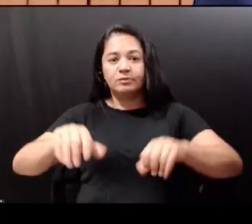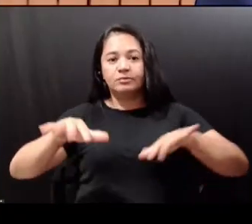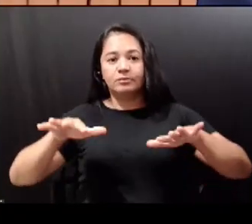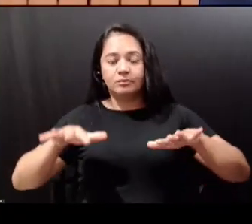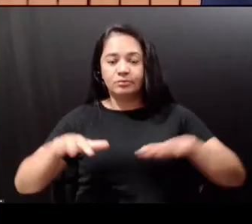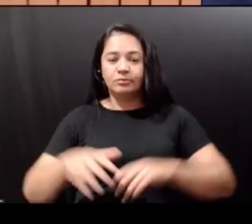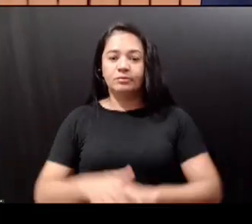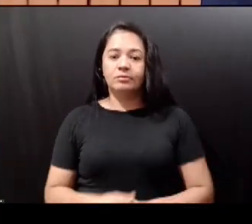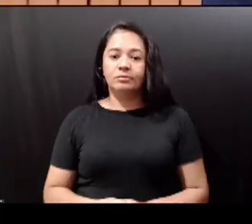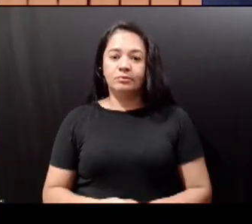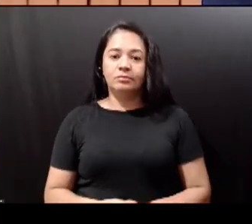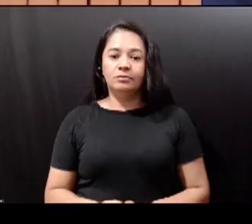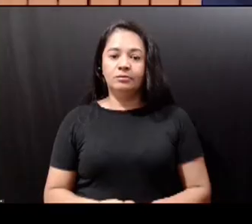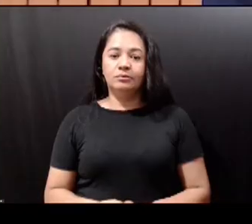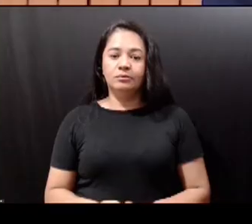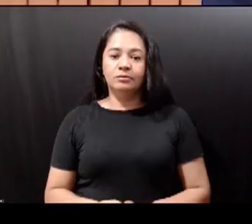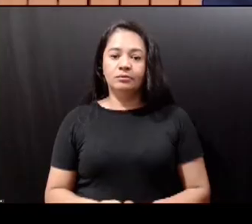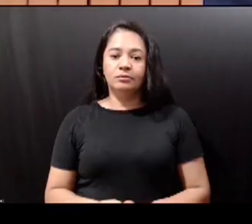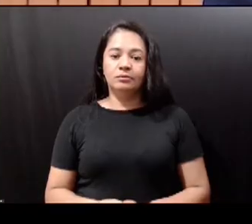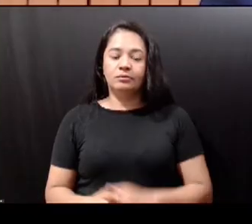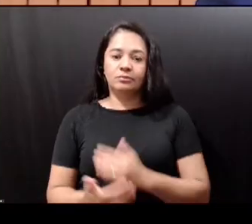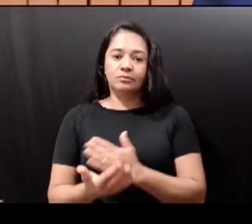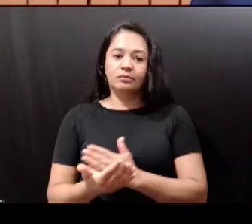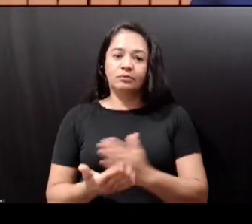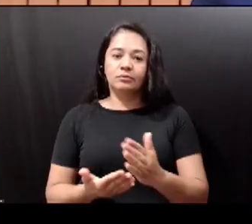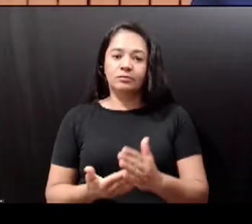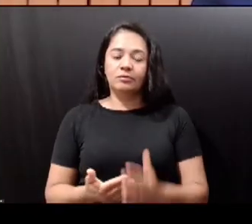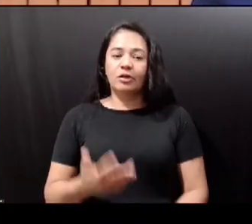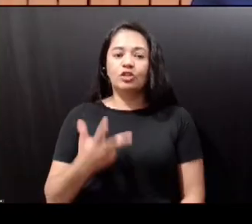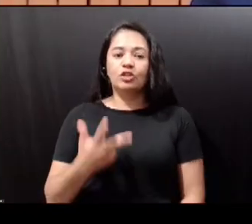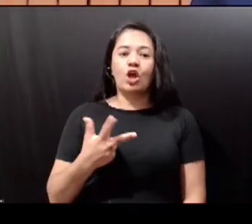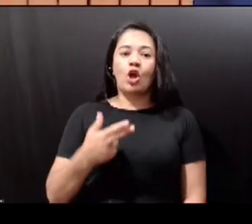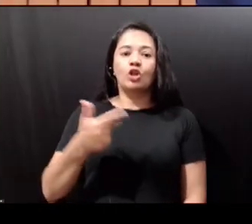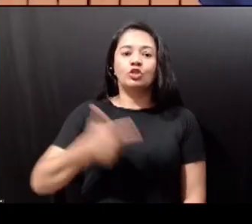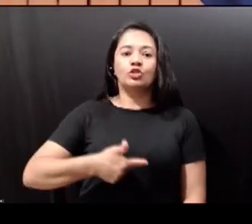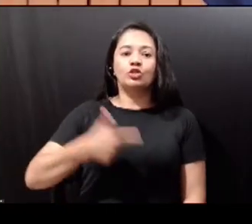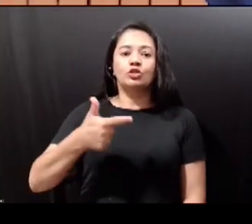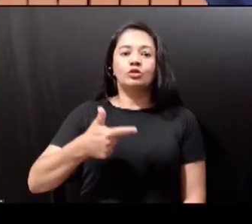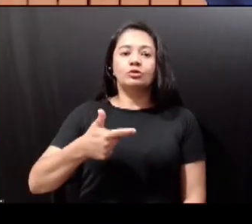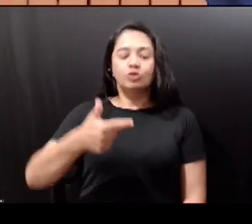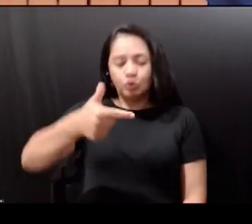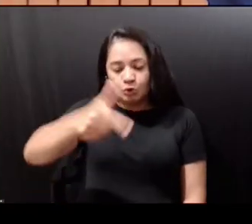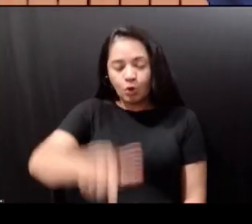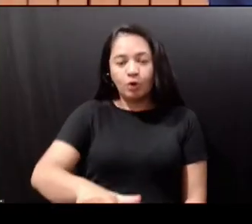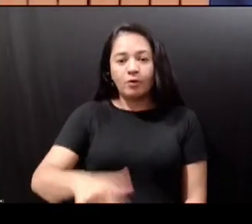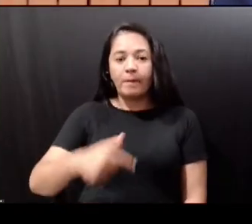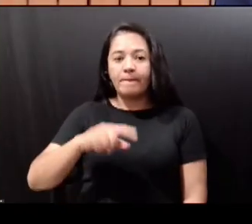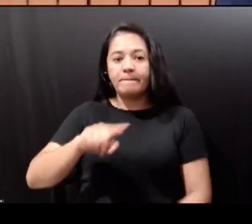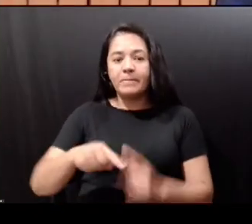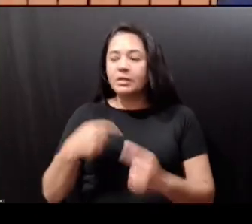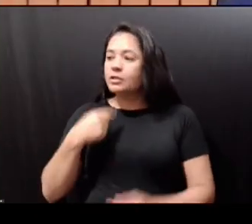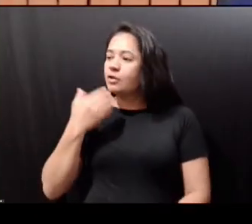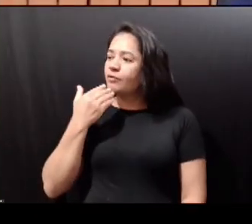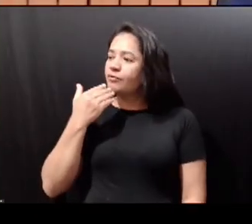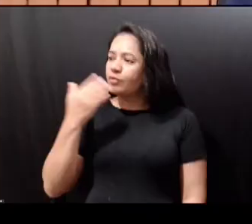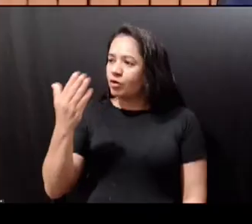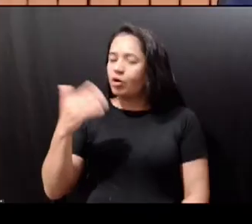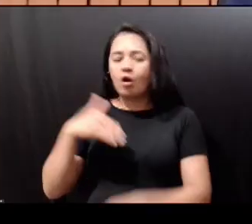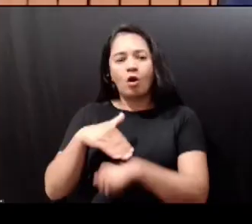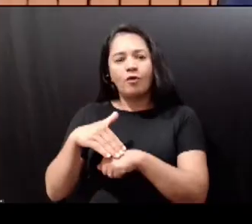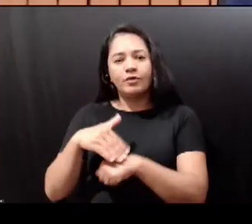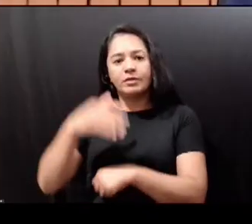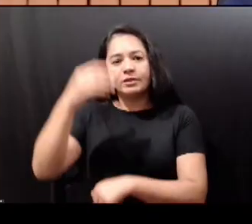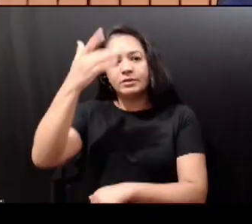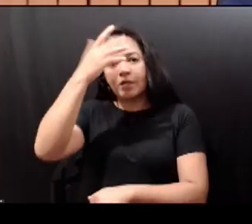E aí entrou esse tal de recorte. Só que depois eu fui cobrar do prefeito para que ele pudesse multar a empresa, porque se